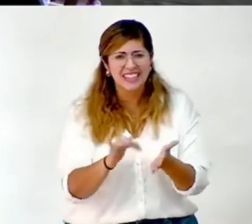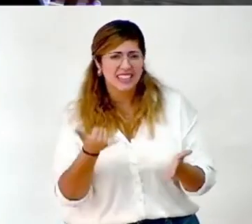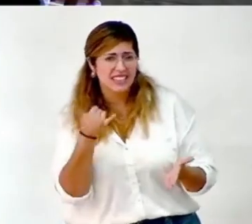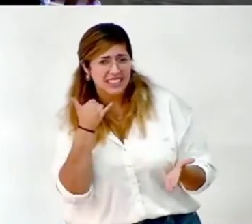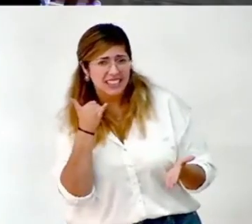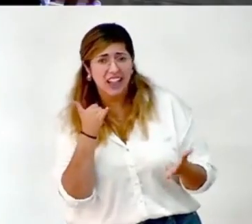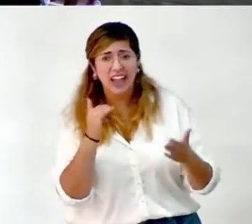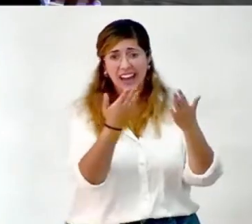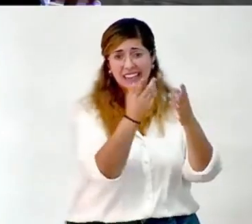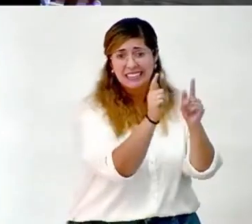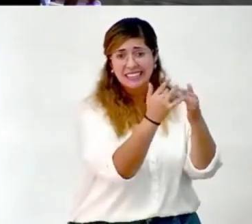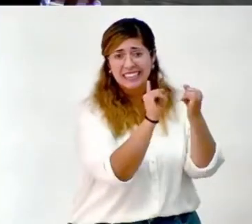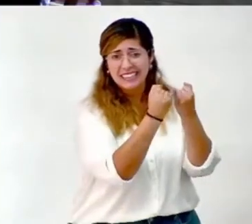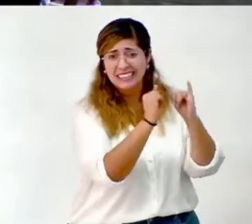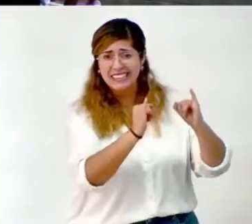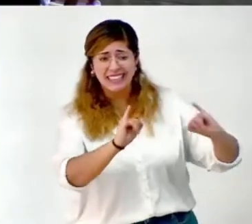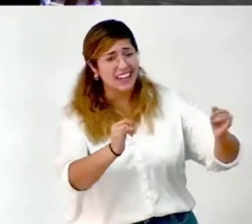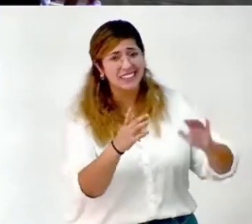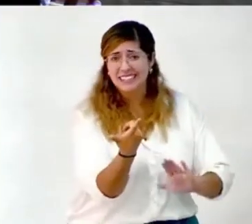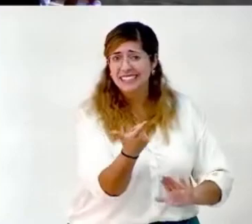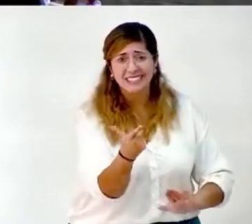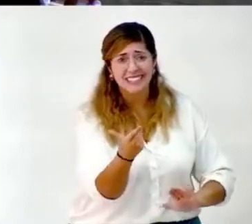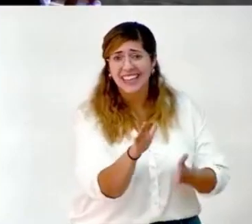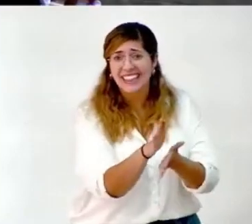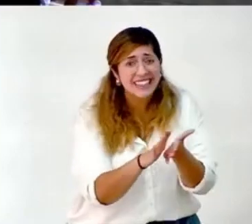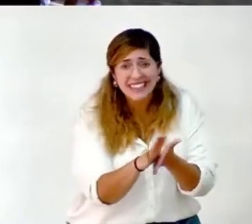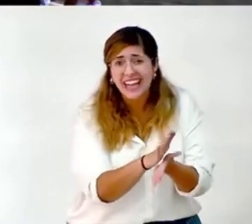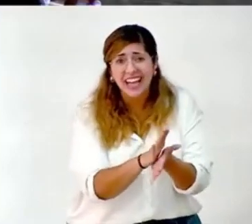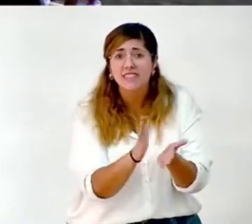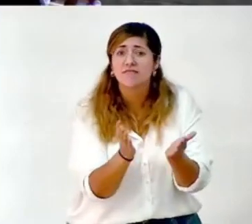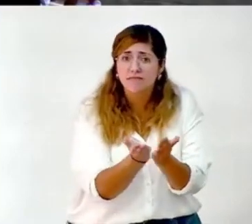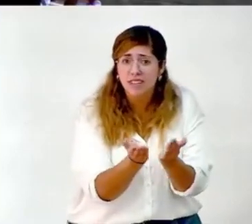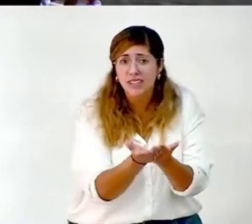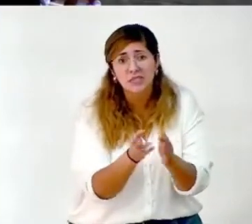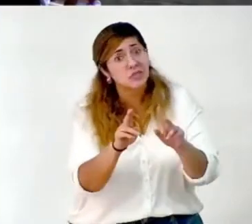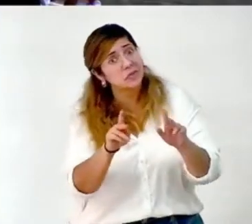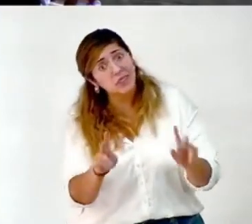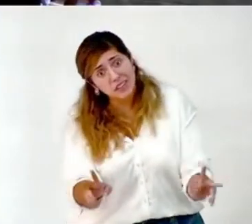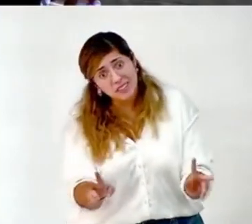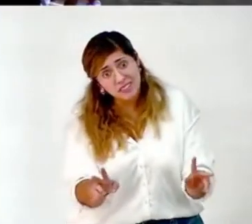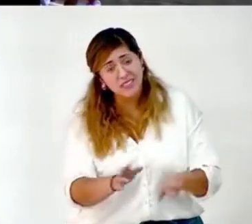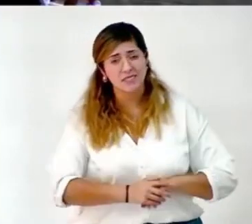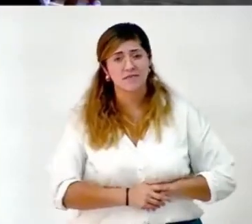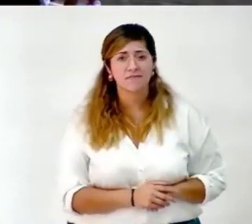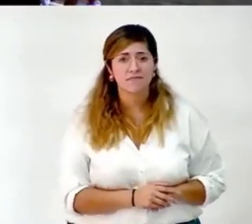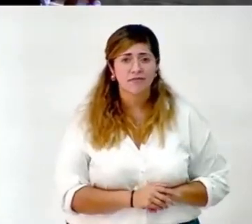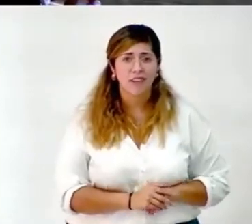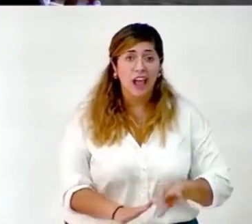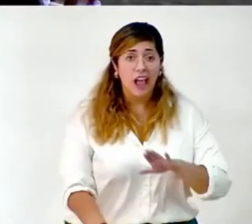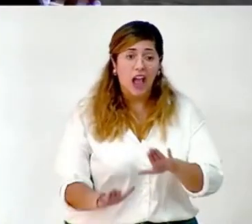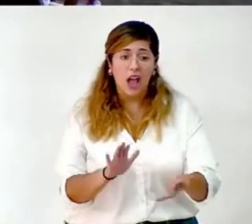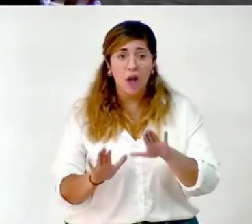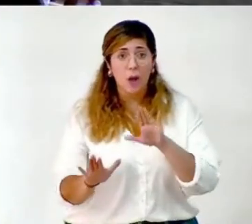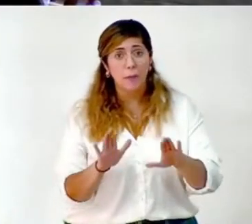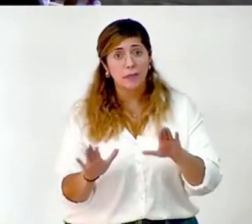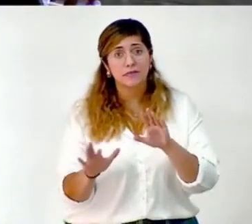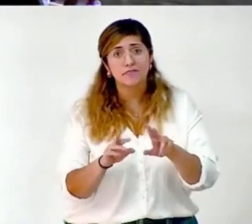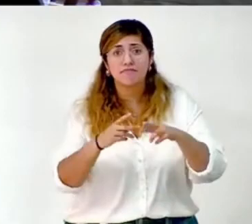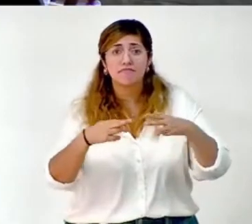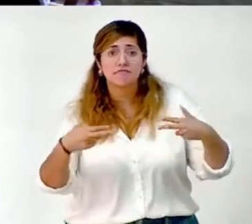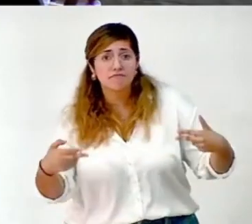têm eletricidade, eles entendem a vida dessa forma, eles são cristãos, têm algumas coisas